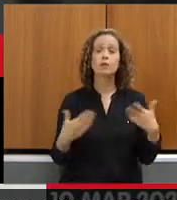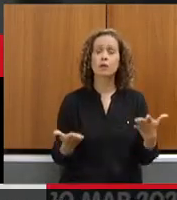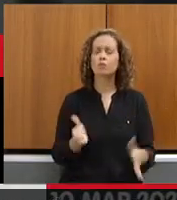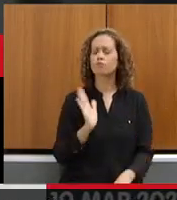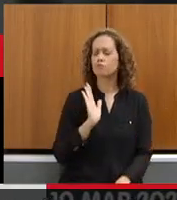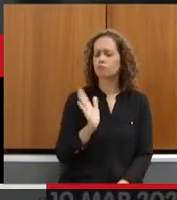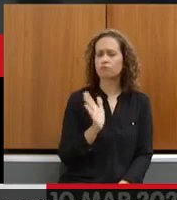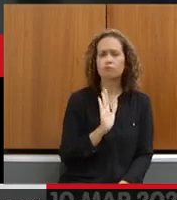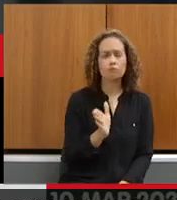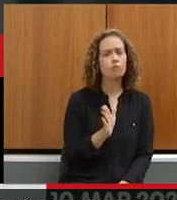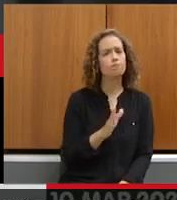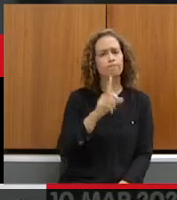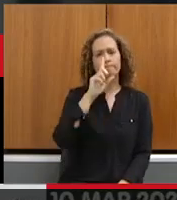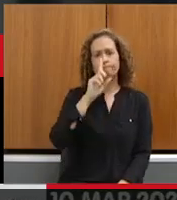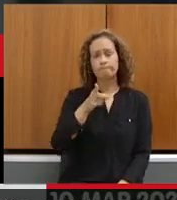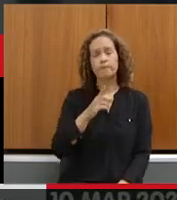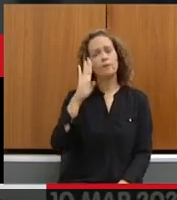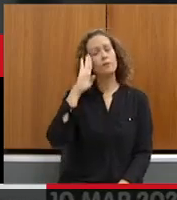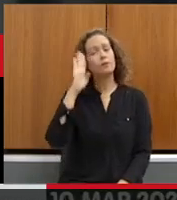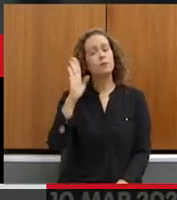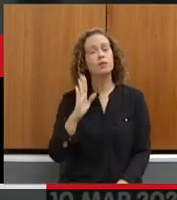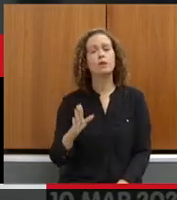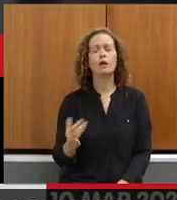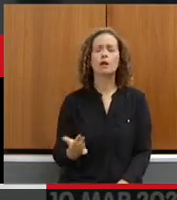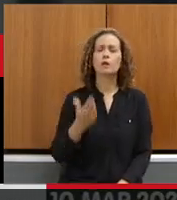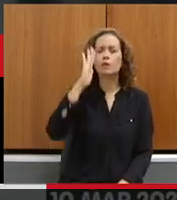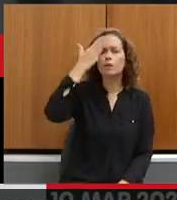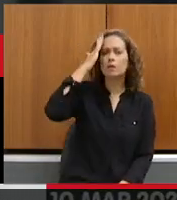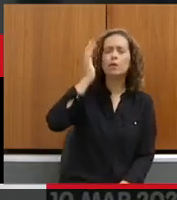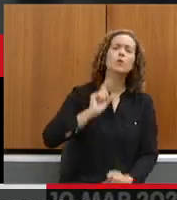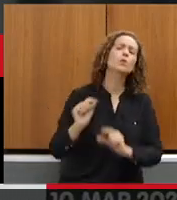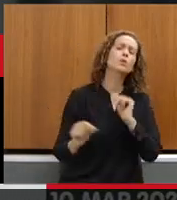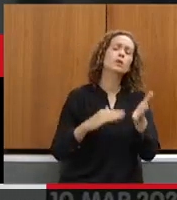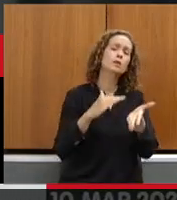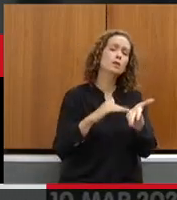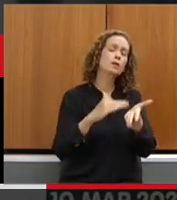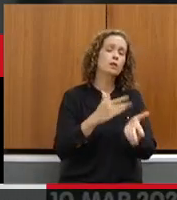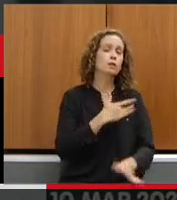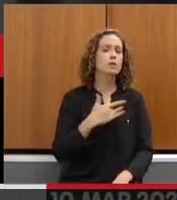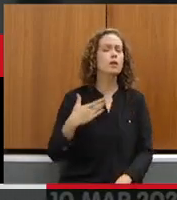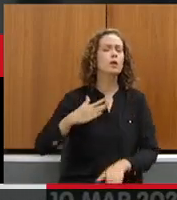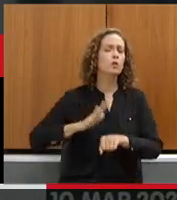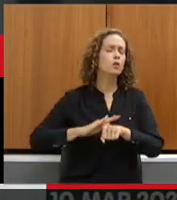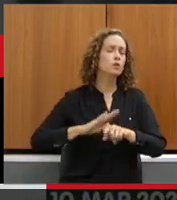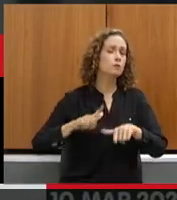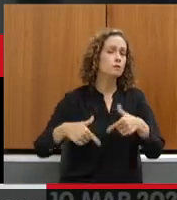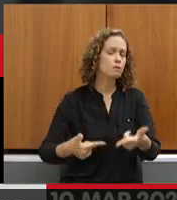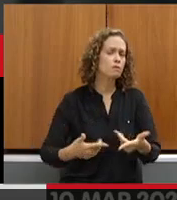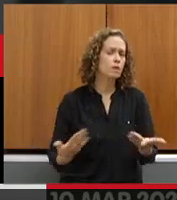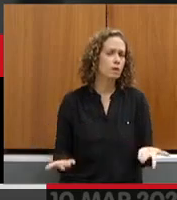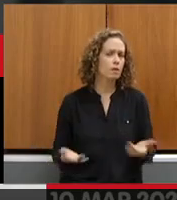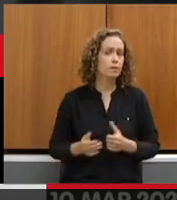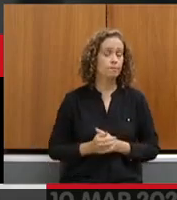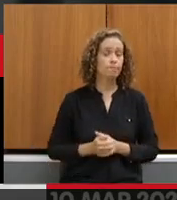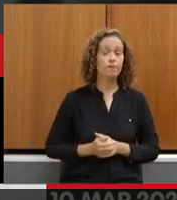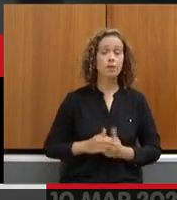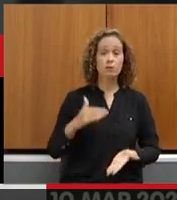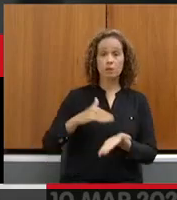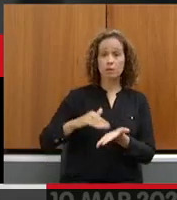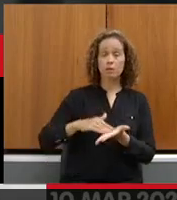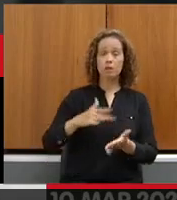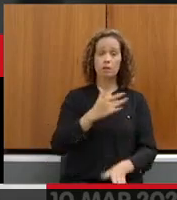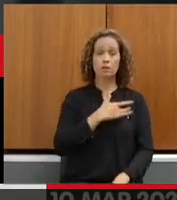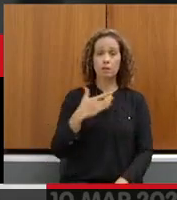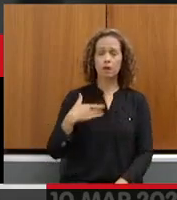seguido Então eu acho que é que é fundamental entender o que a secretaria de saúde faz esse na secretaria lá faz o tempo inteiro